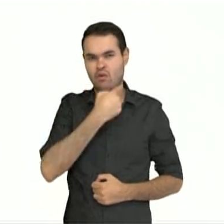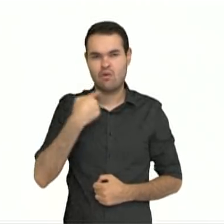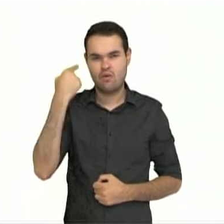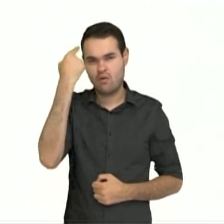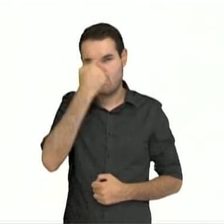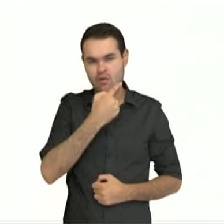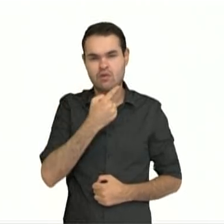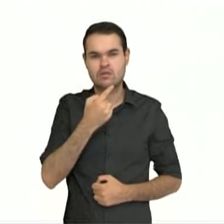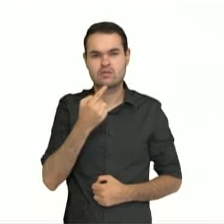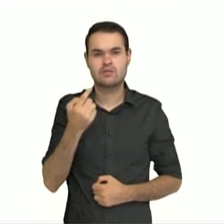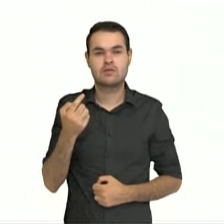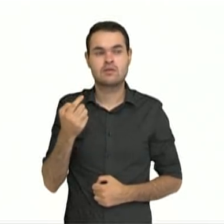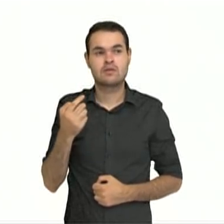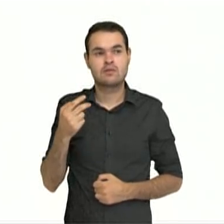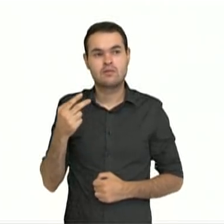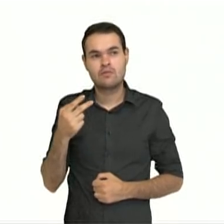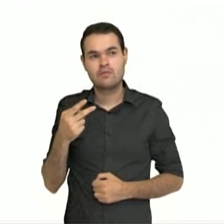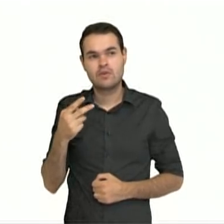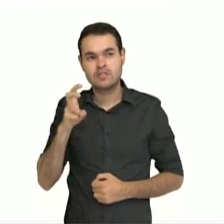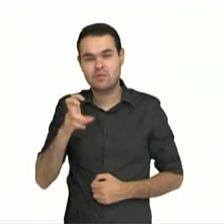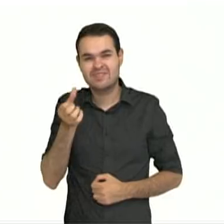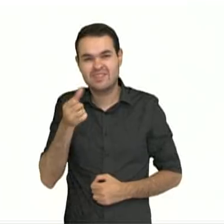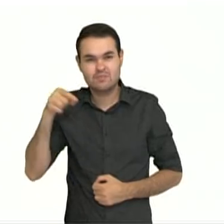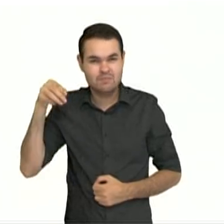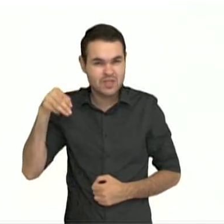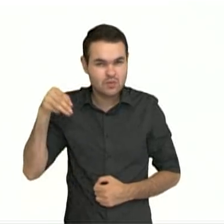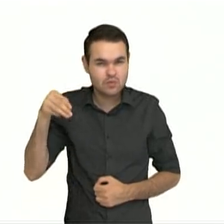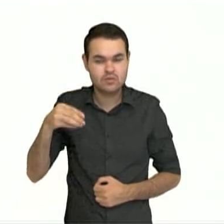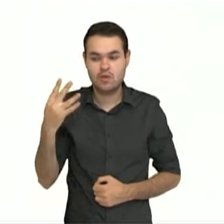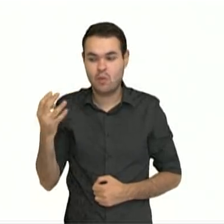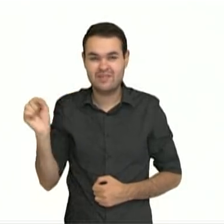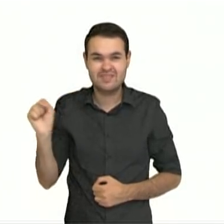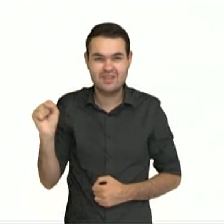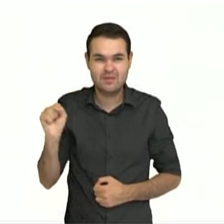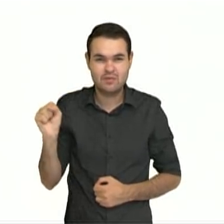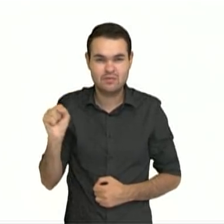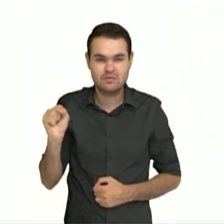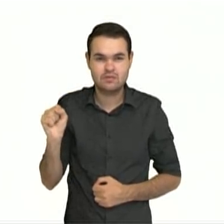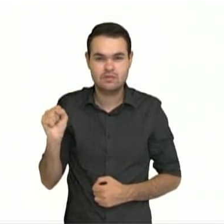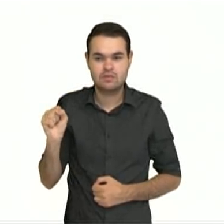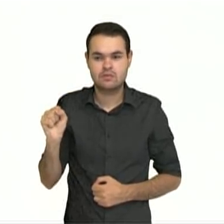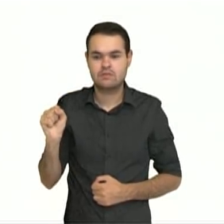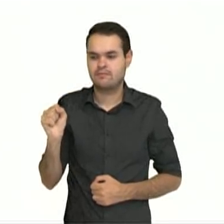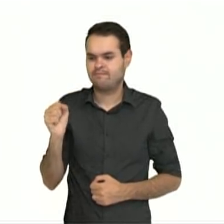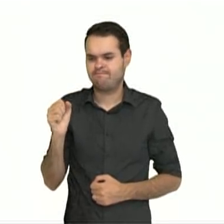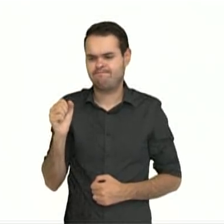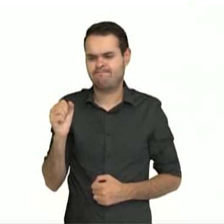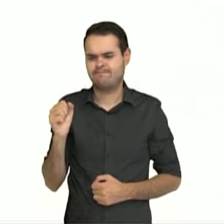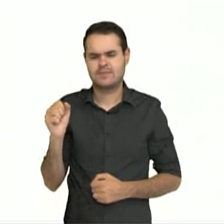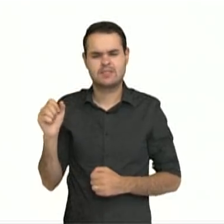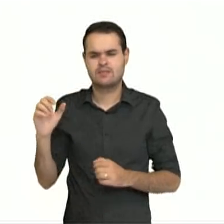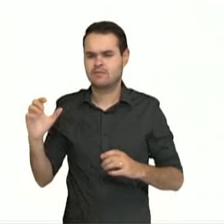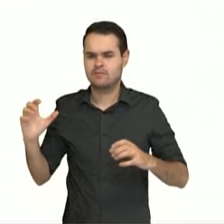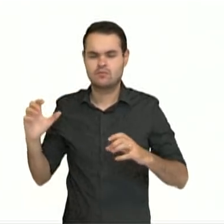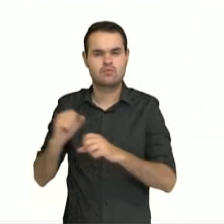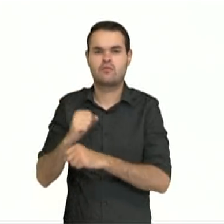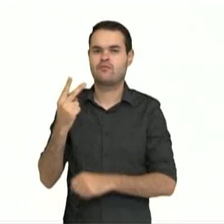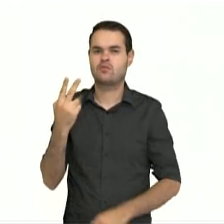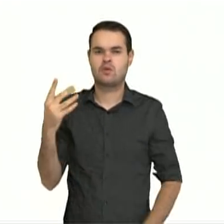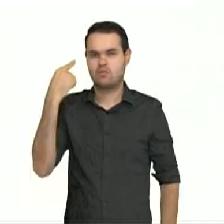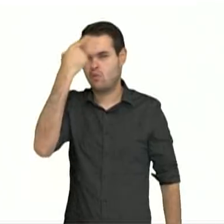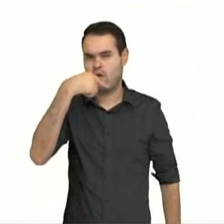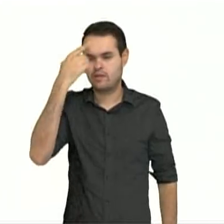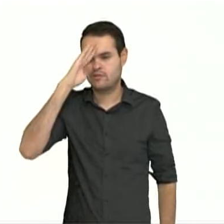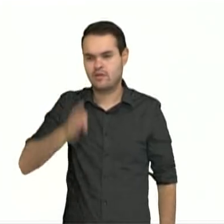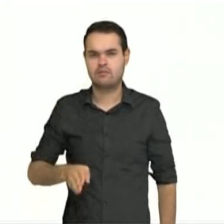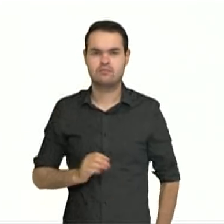4 segundos. Esse é o tempo exato, mas aí foi arredondado para 24 horas. Então por isso que a gente diz que